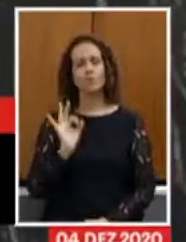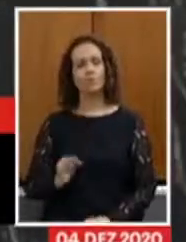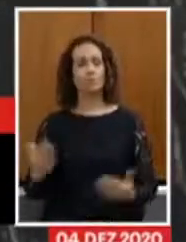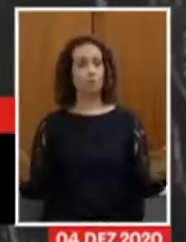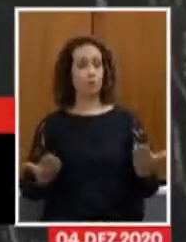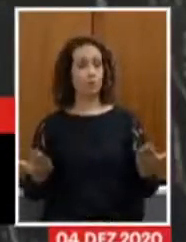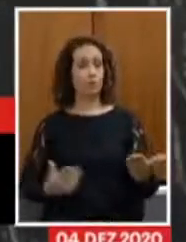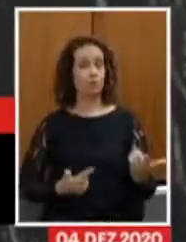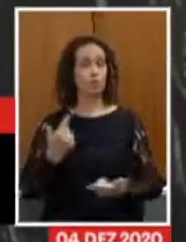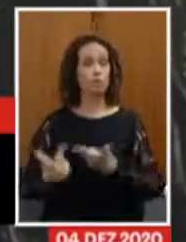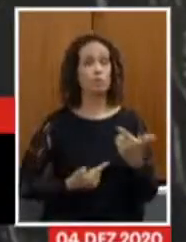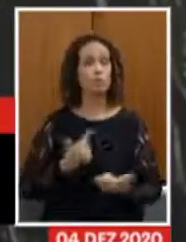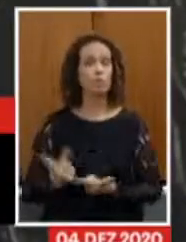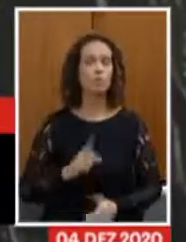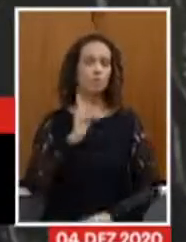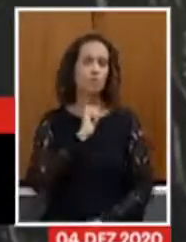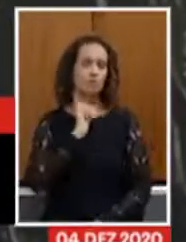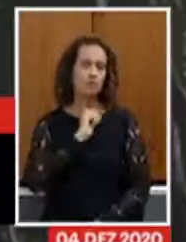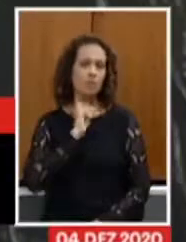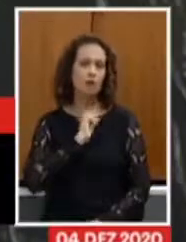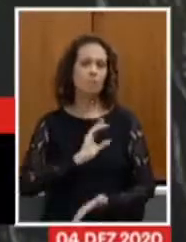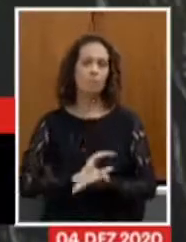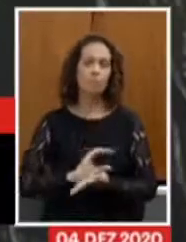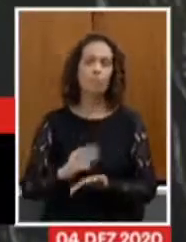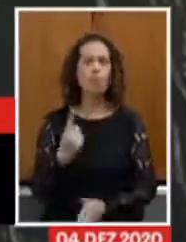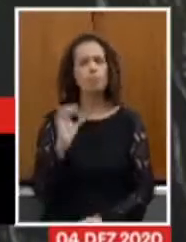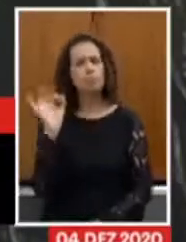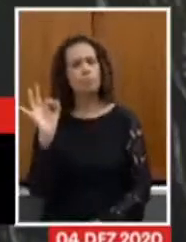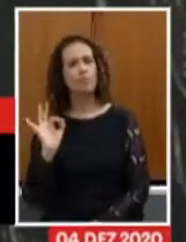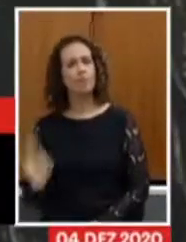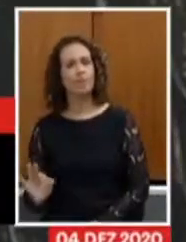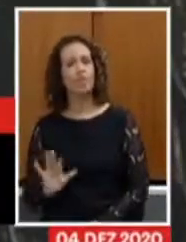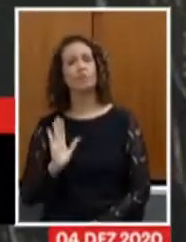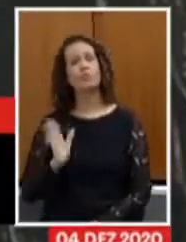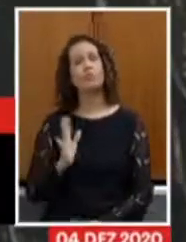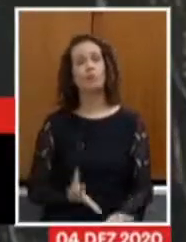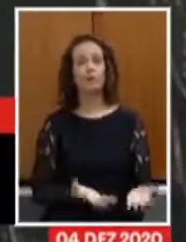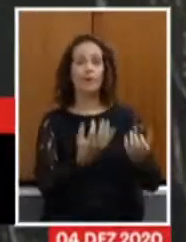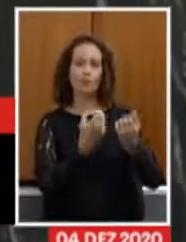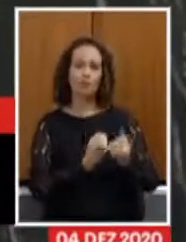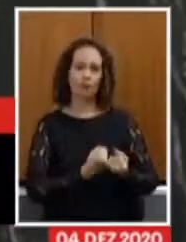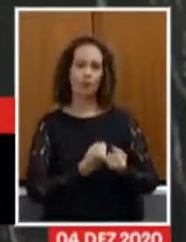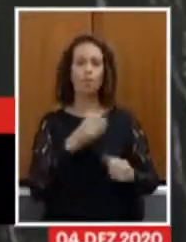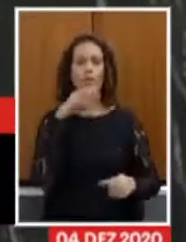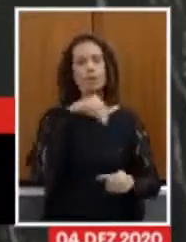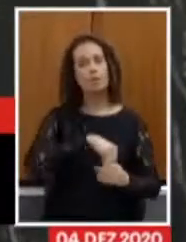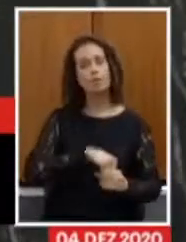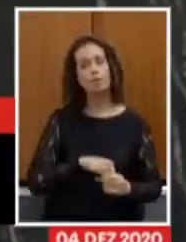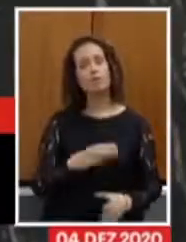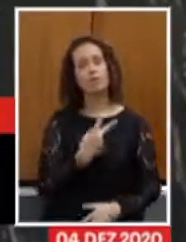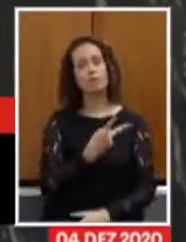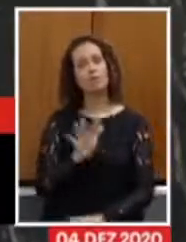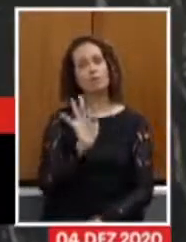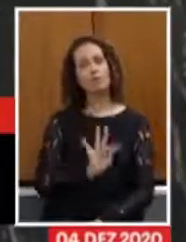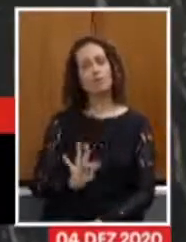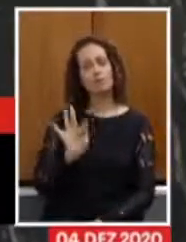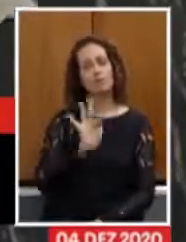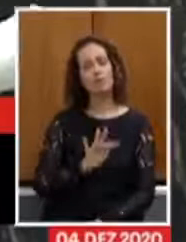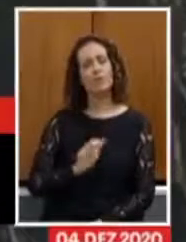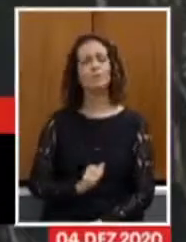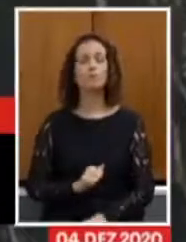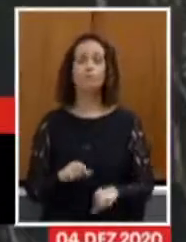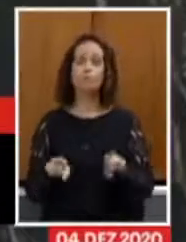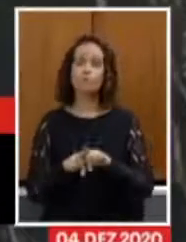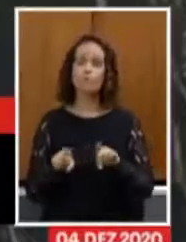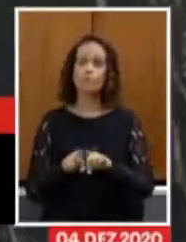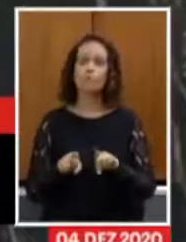que a Minas Gerais invista 1% do que arrecada na Unimontes, 1% do que arrecada na nossa UENG. E assim